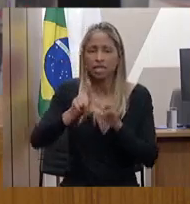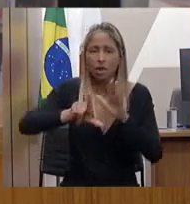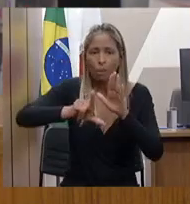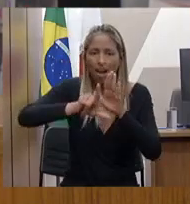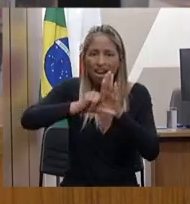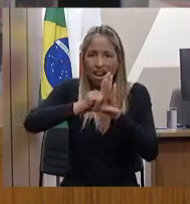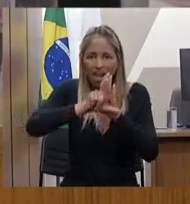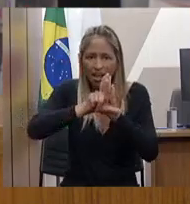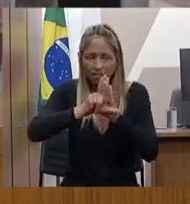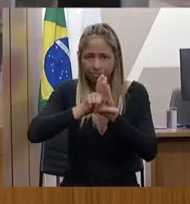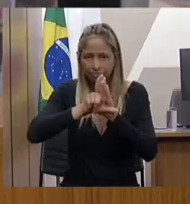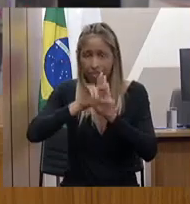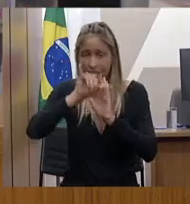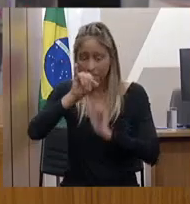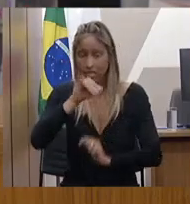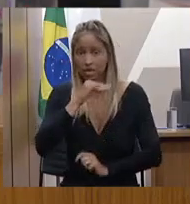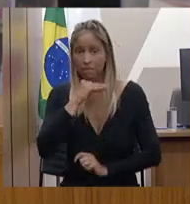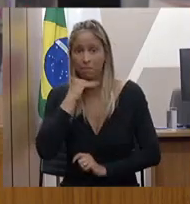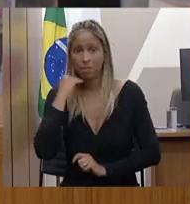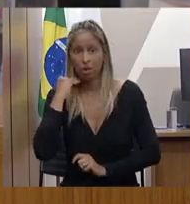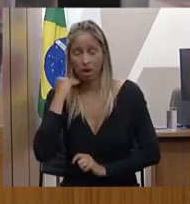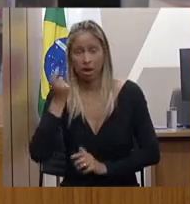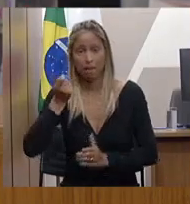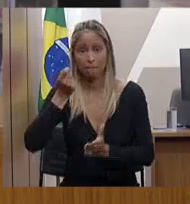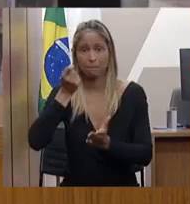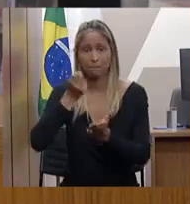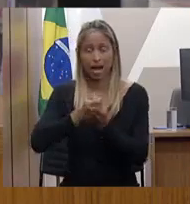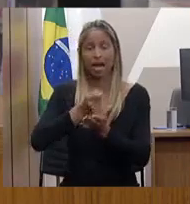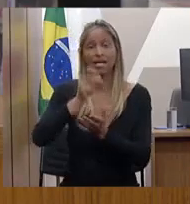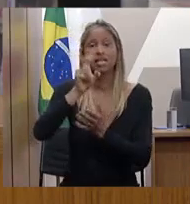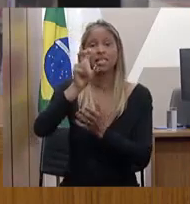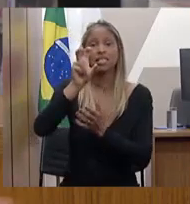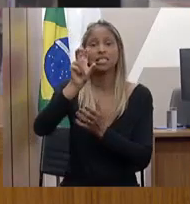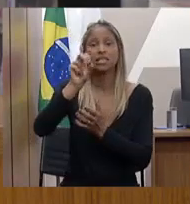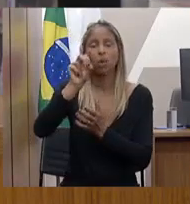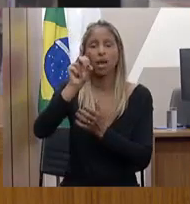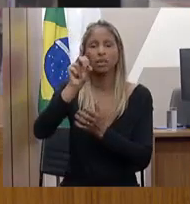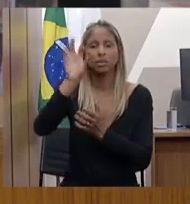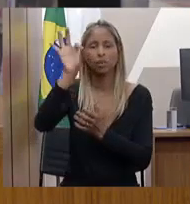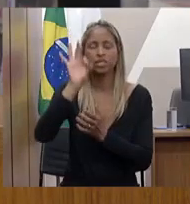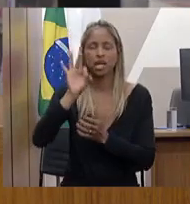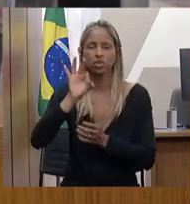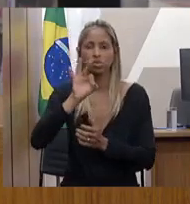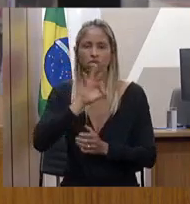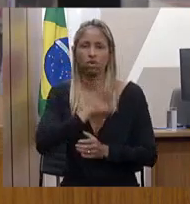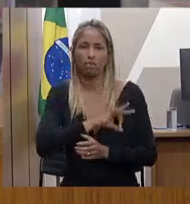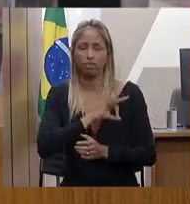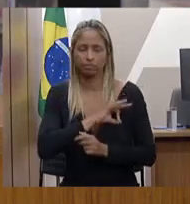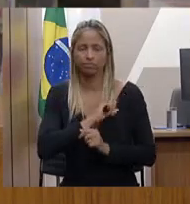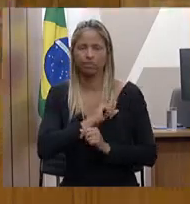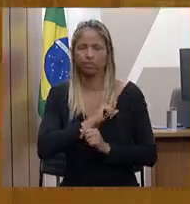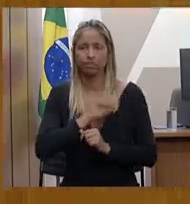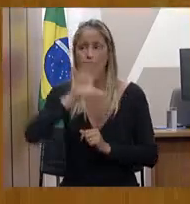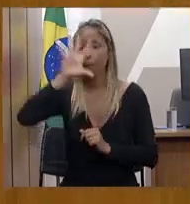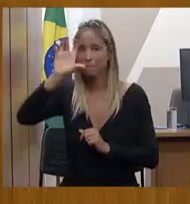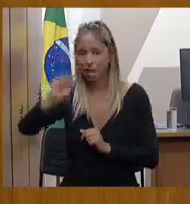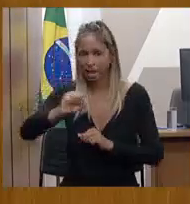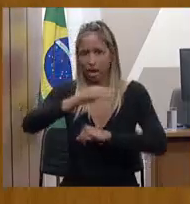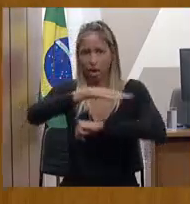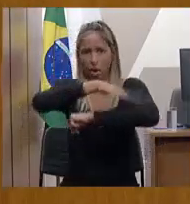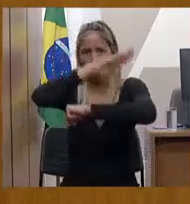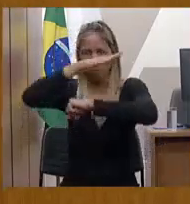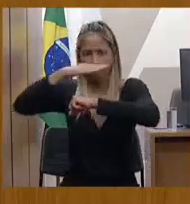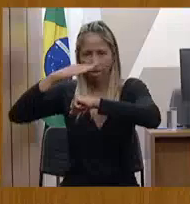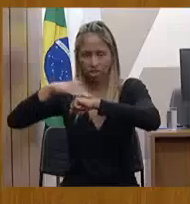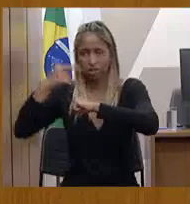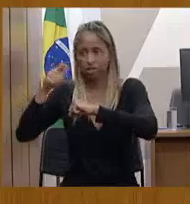lei que diz que se morrer paga-se 50 valores do seu salário se a gente pegar Brumadinho eu tinha